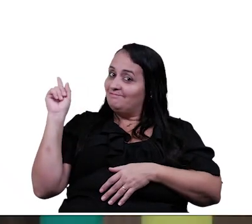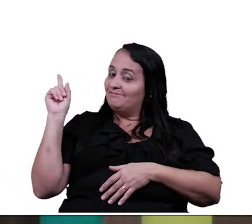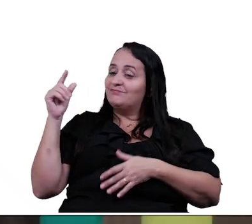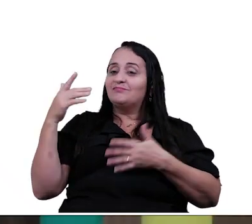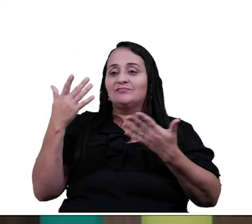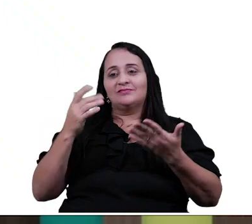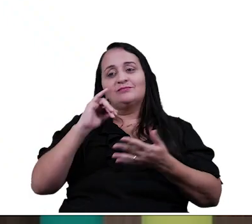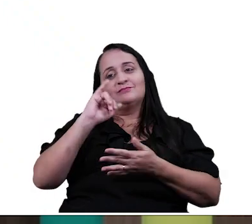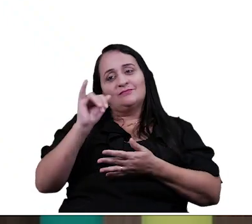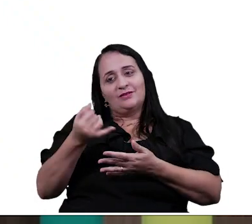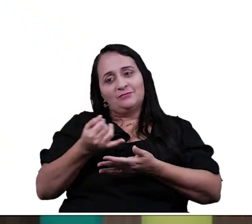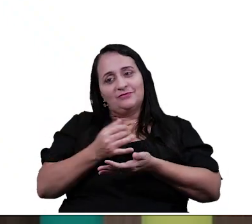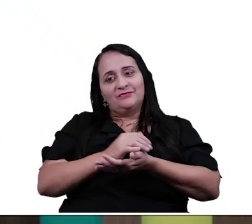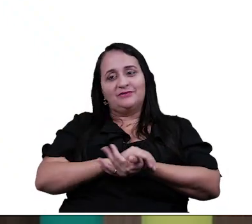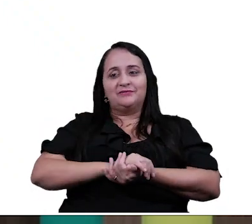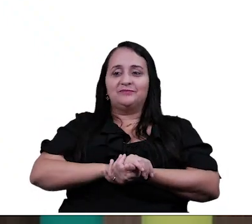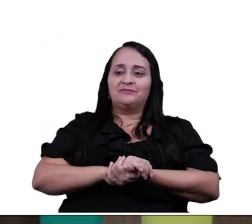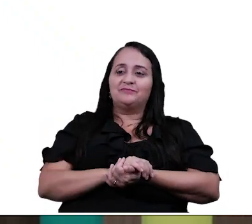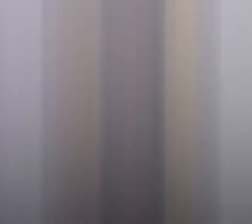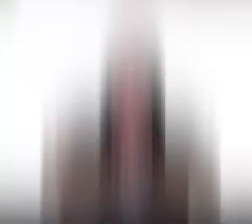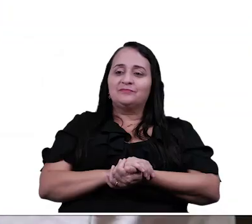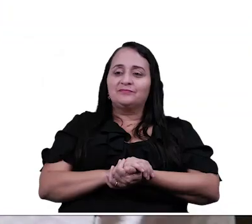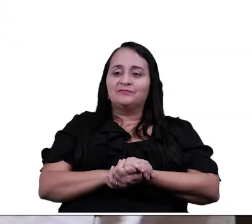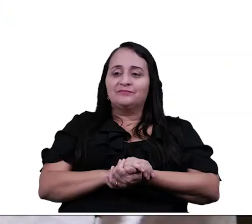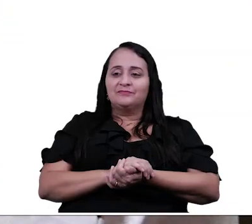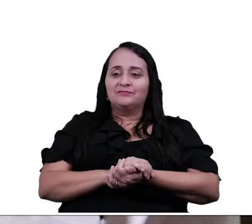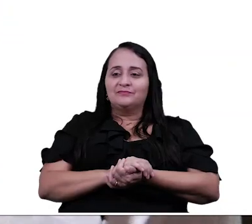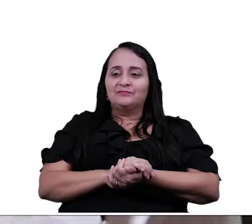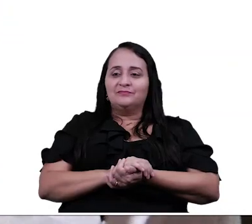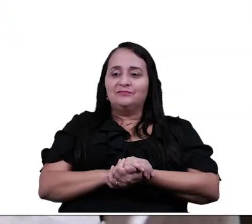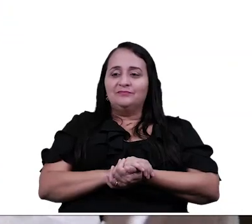aí. Aproveite aí o café.